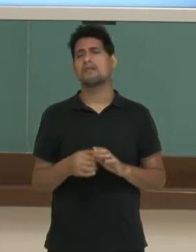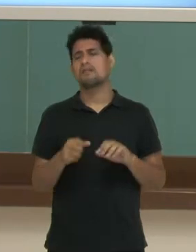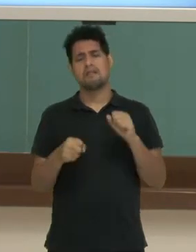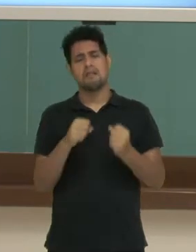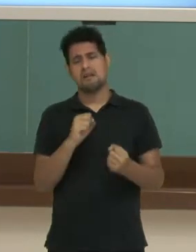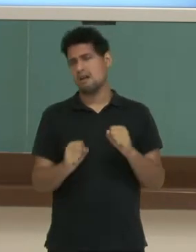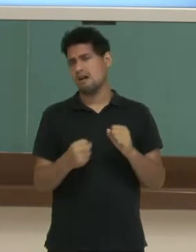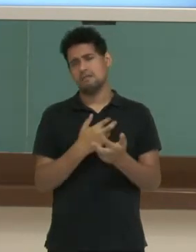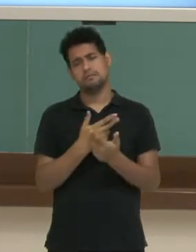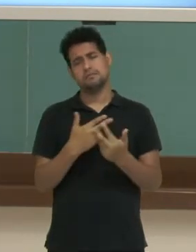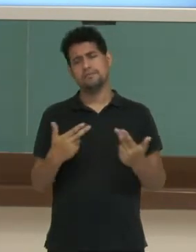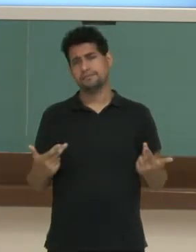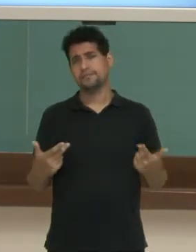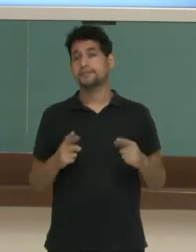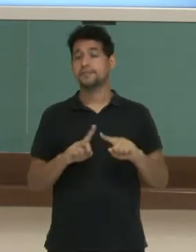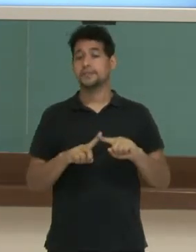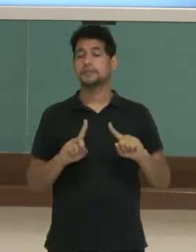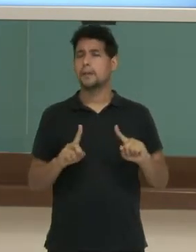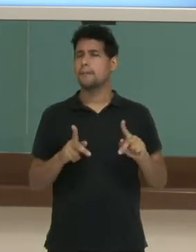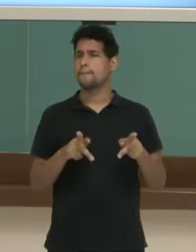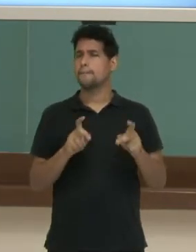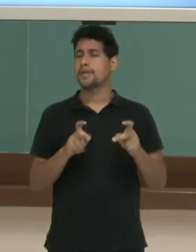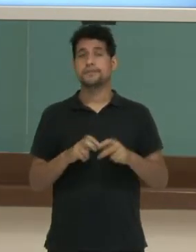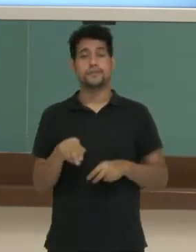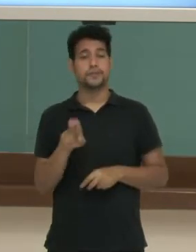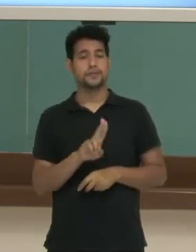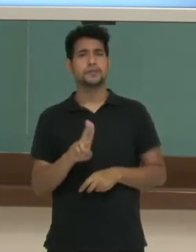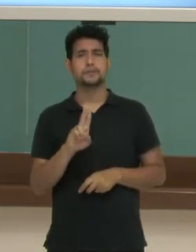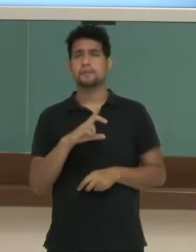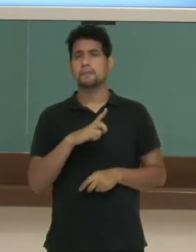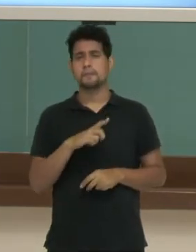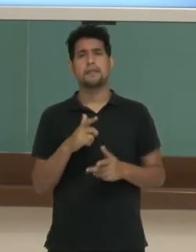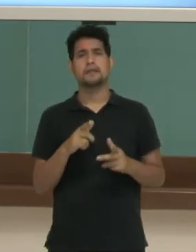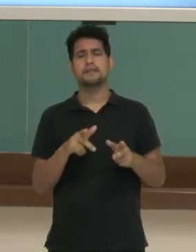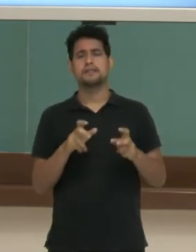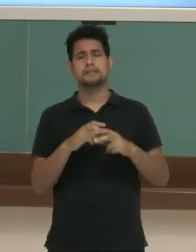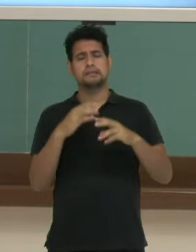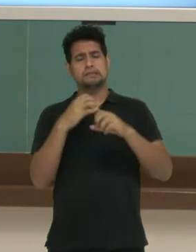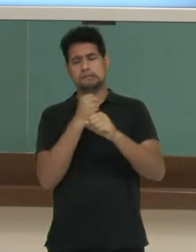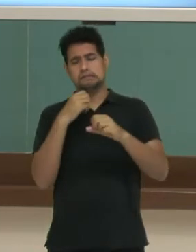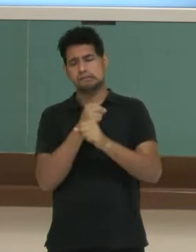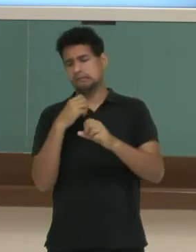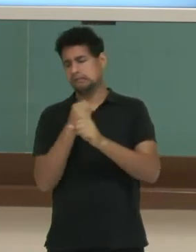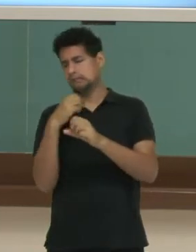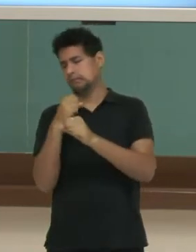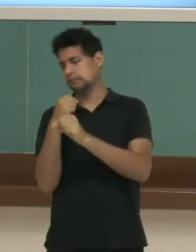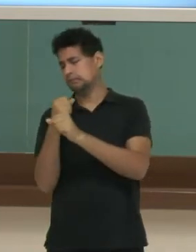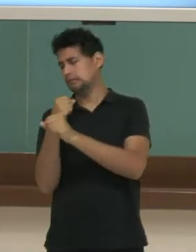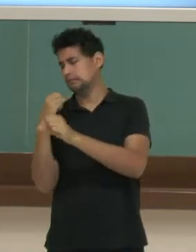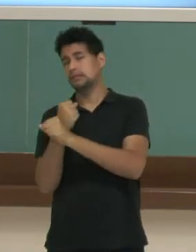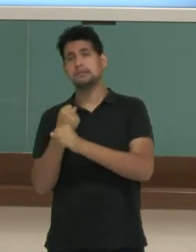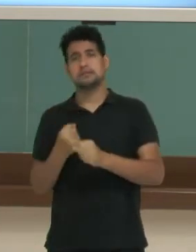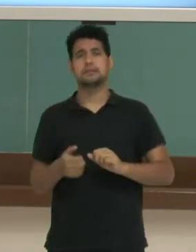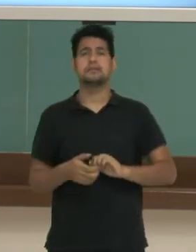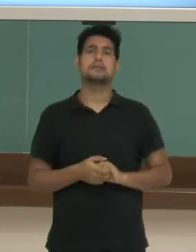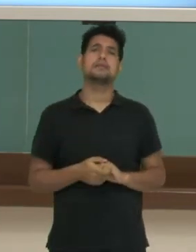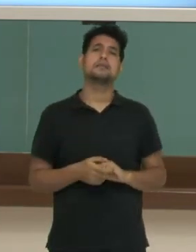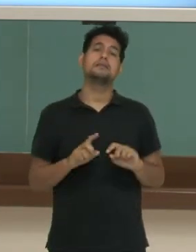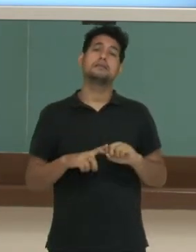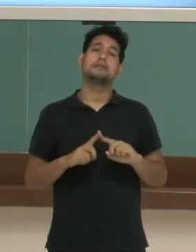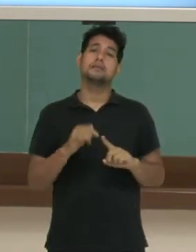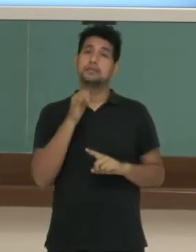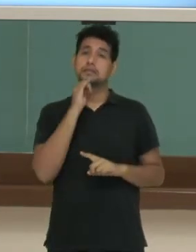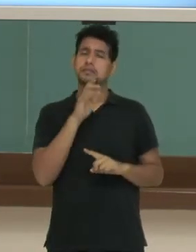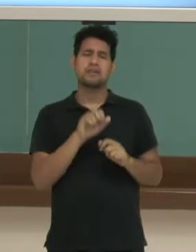Automóvel, enfim, né, gente? Então, olha lá. Então, usando, teremos esse trabalho, né? De ficar somando, ainda mais que tem as virgulazinhas ali, né? Então,